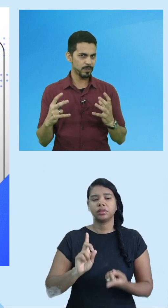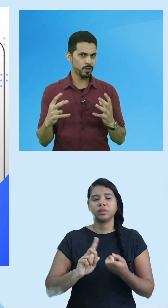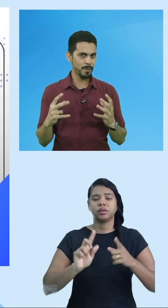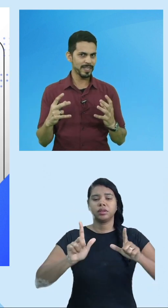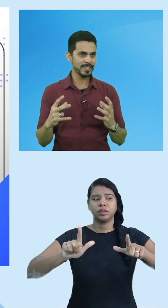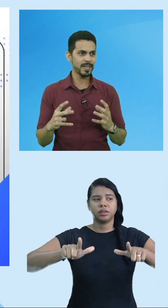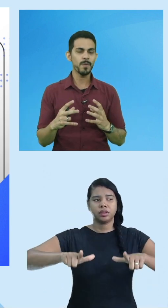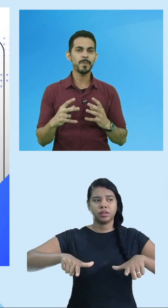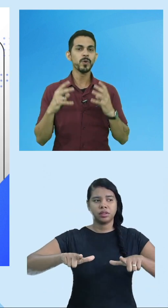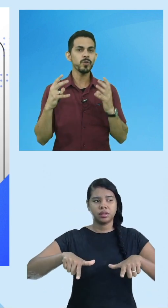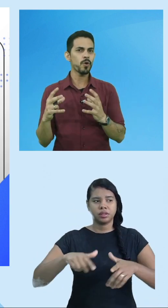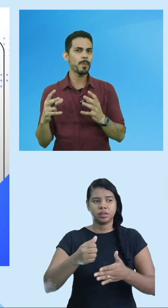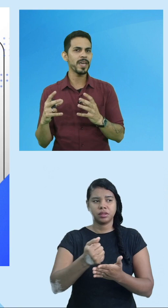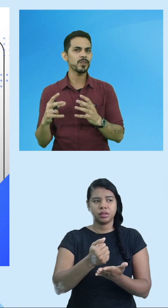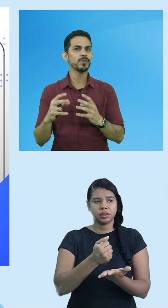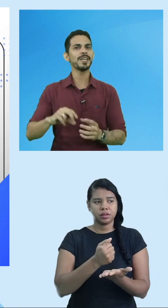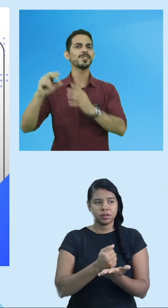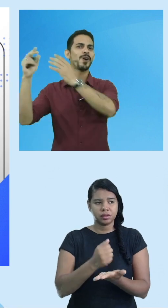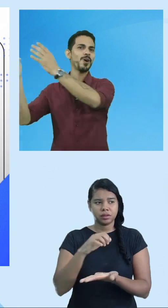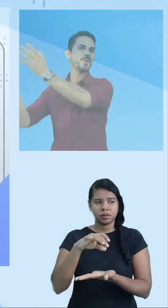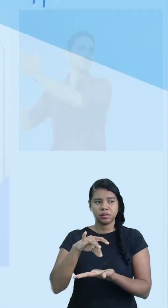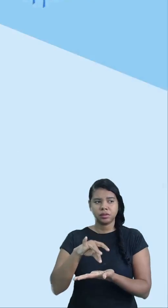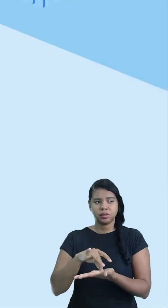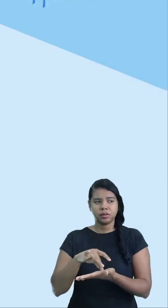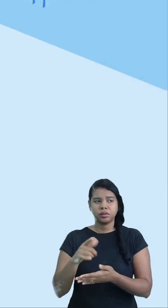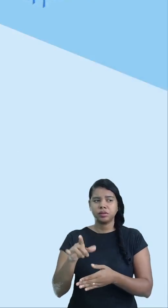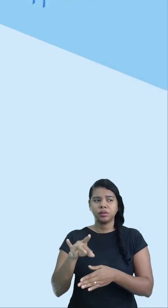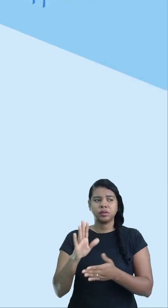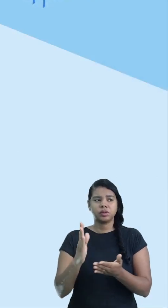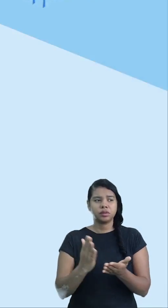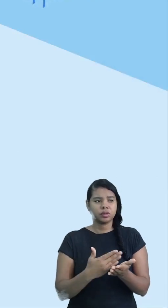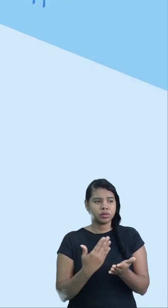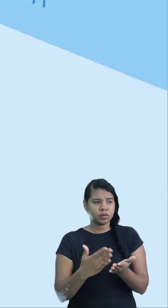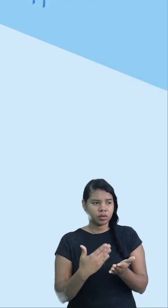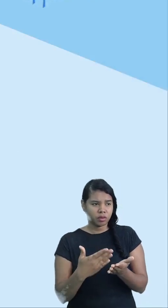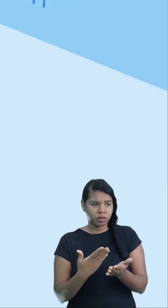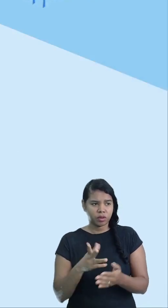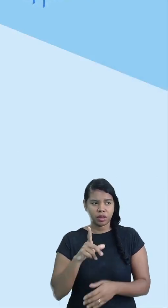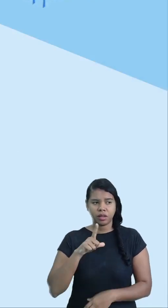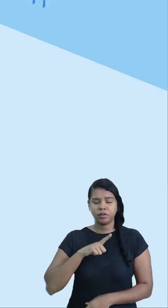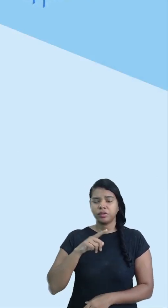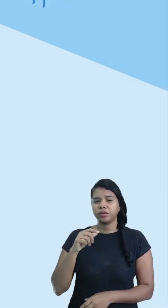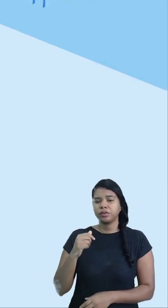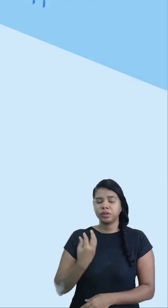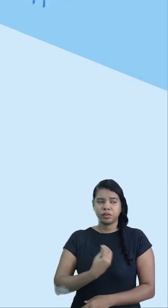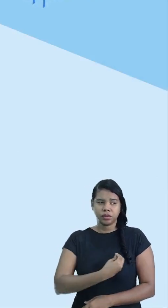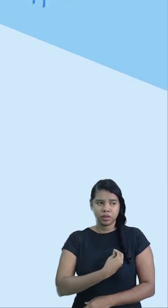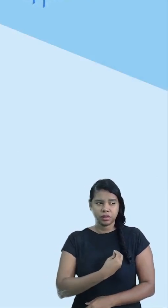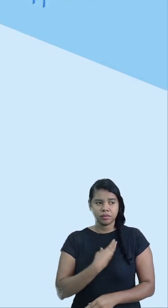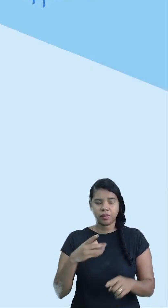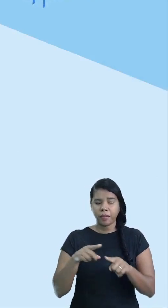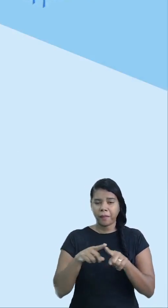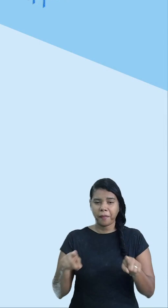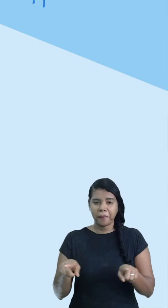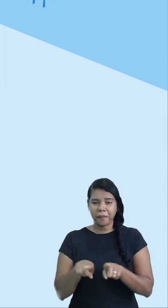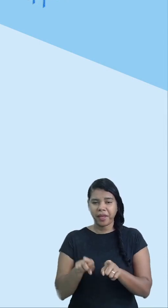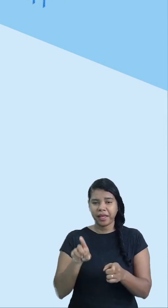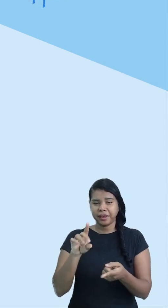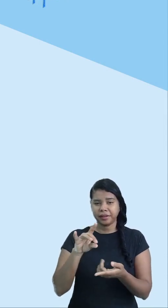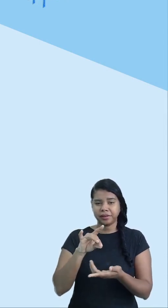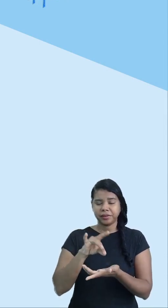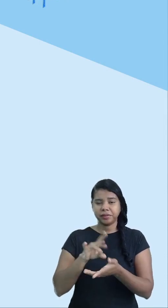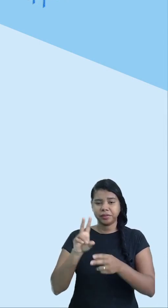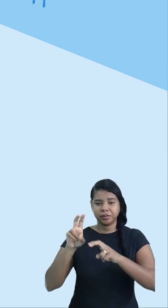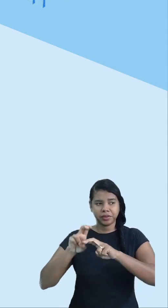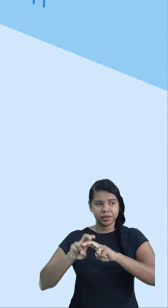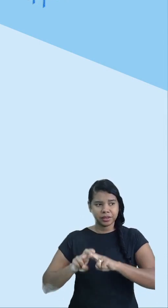no centro de documentação, o documento não é só o livro que fulano tinha quando era vivo, mas a cadeira onde ele